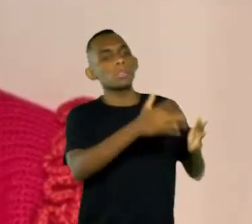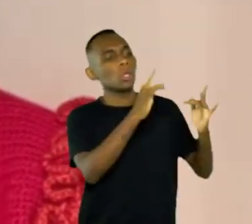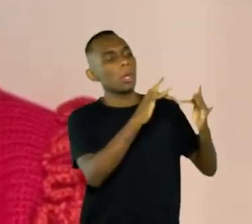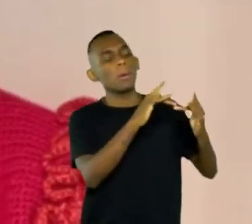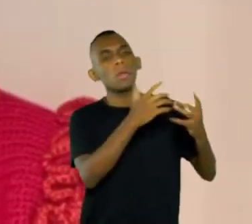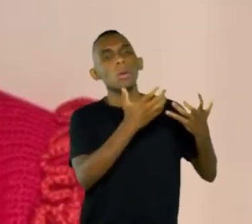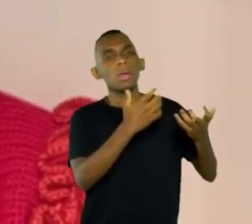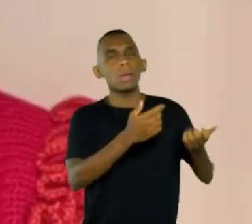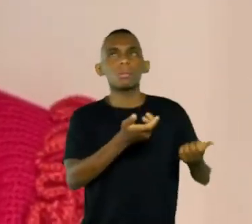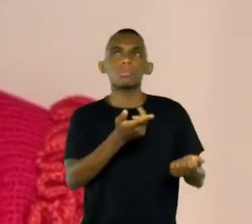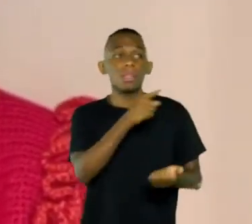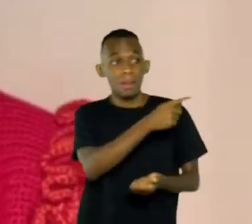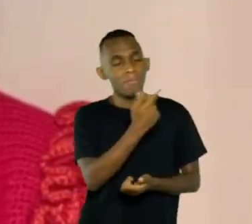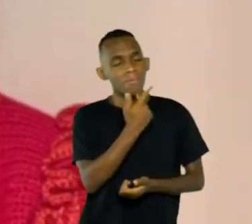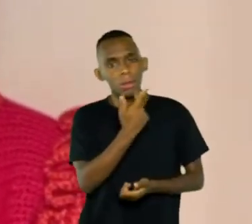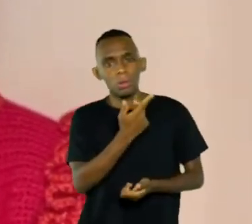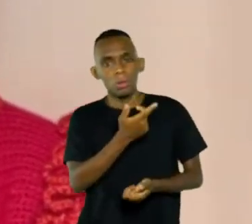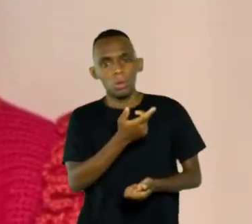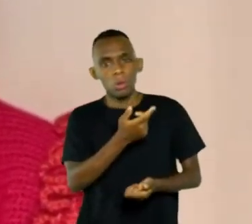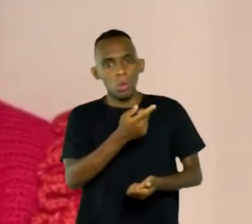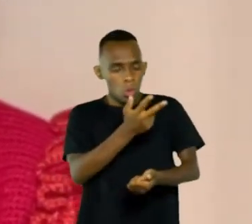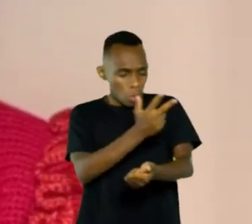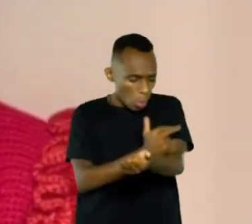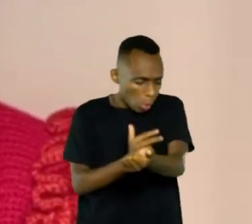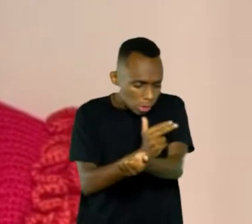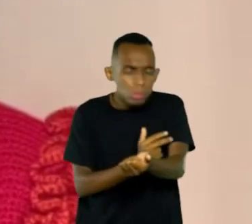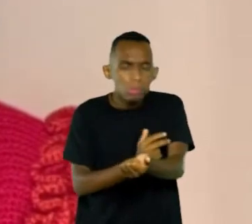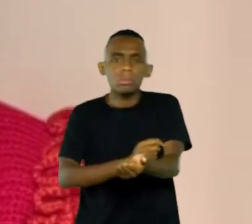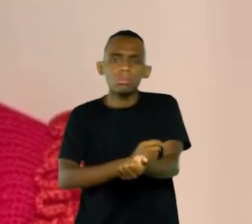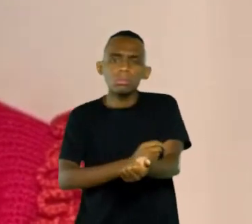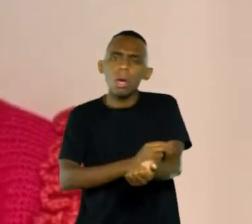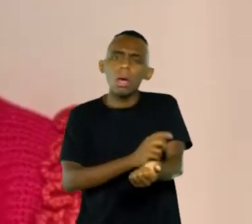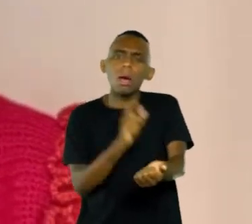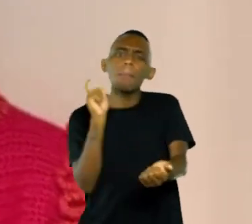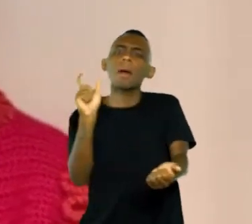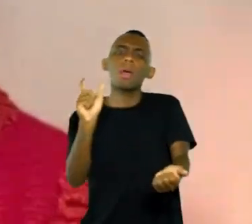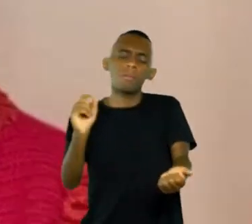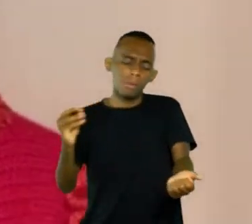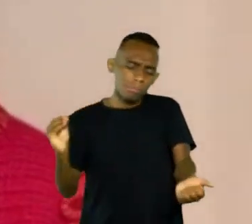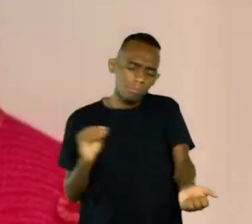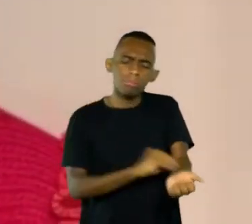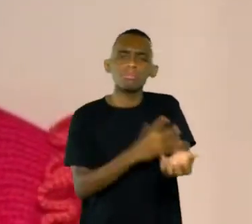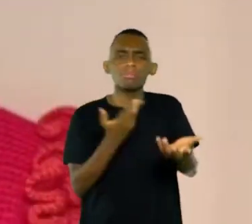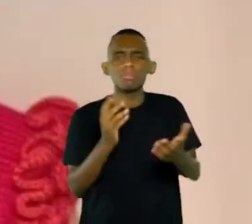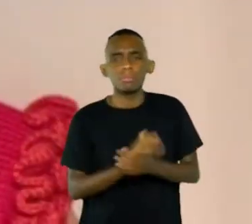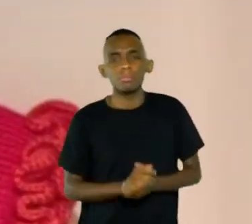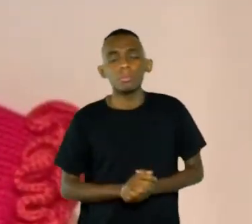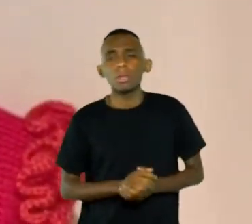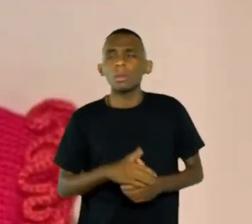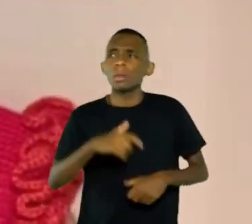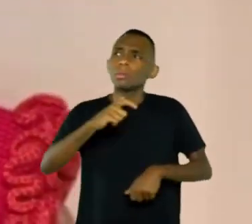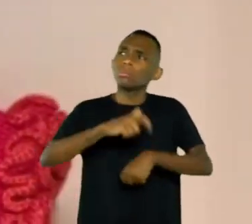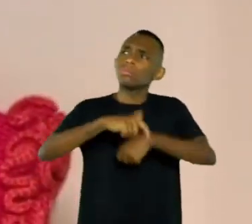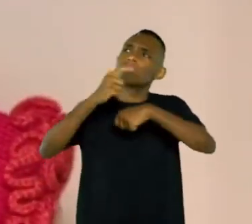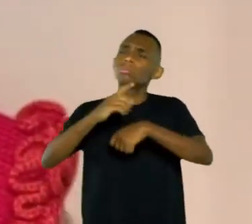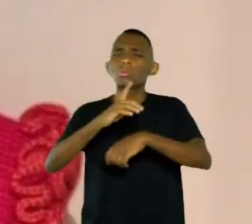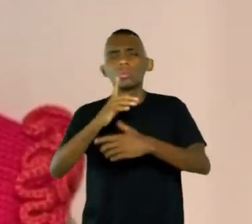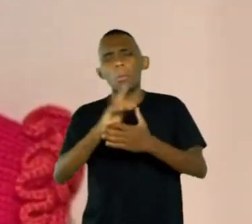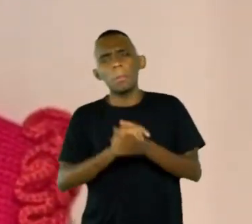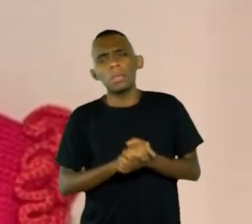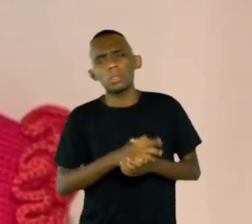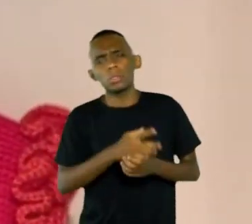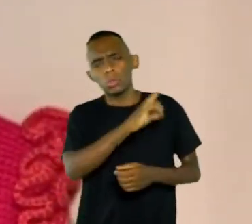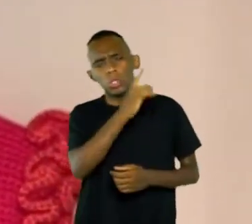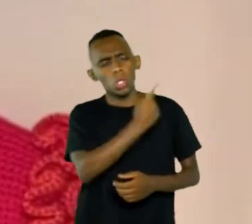palavra, né? Ele tinha uma tatuagem, eu já tinha algumas, e ele falava: Eu quero tatuar uma palavra. E um dia a gente estava juntos e a gente era um casal muito alegre, a